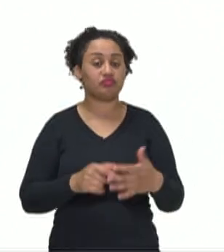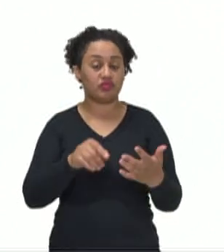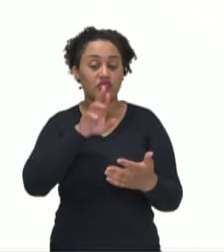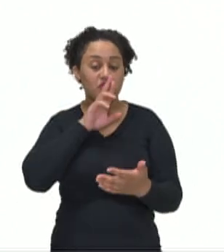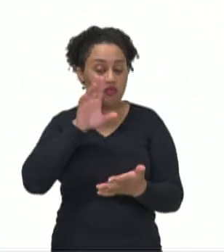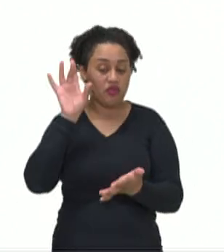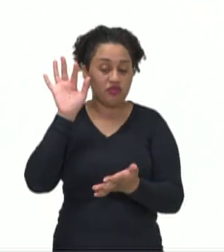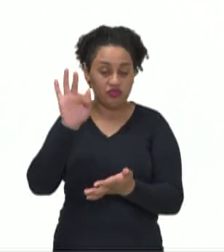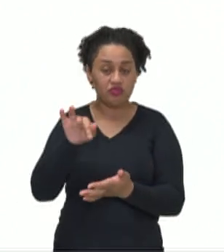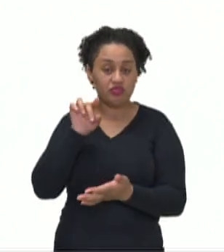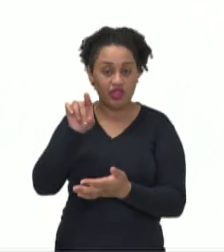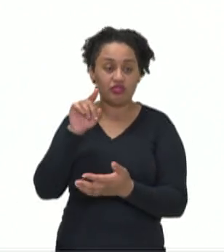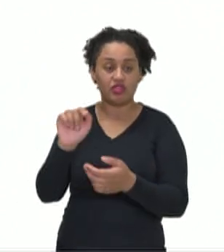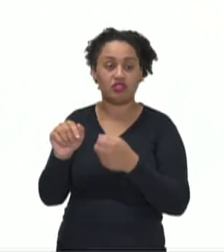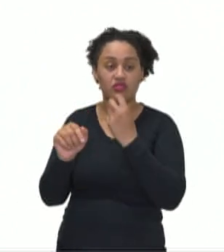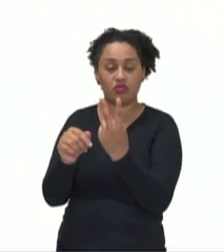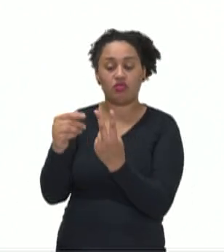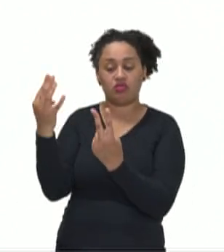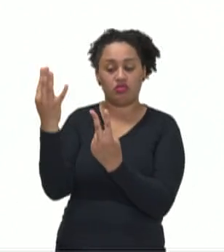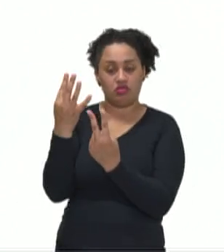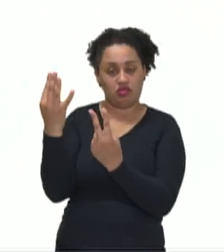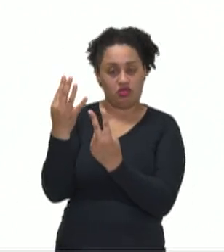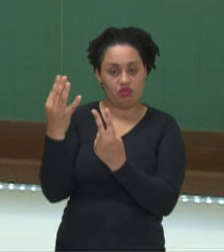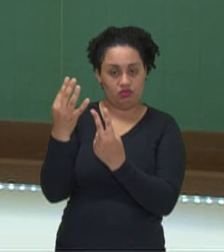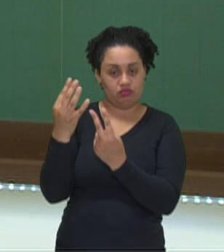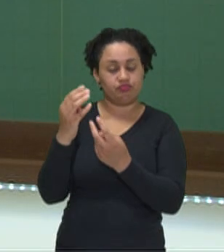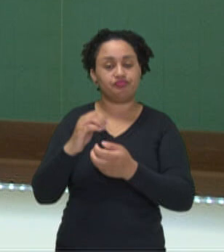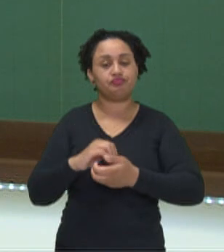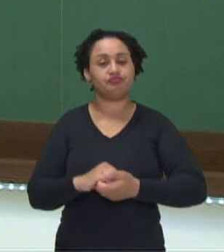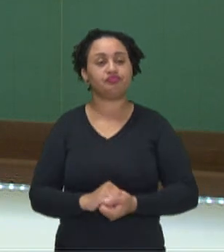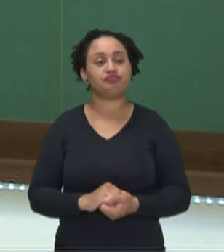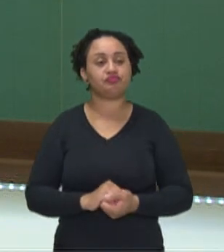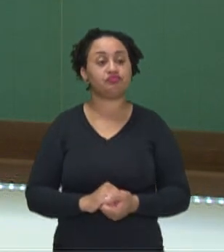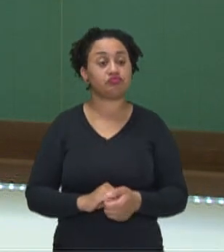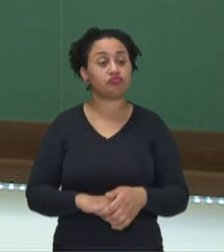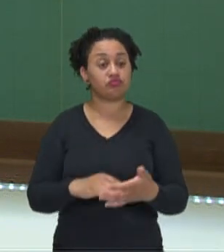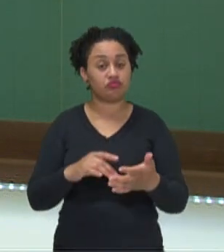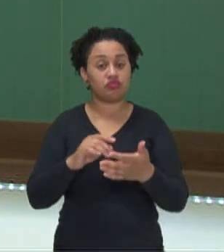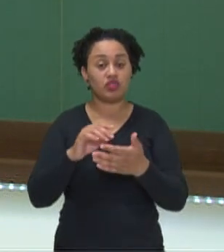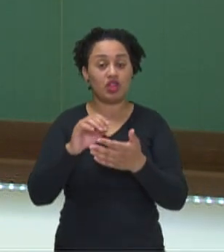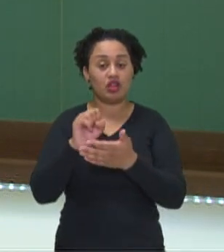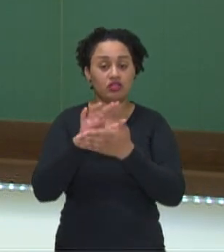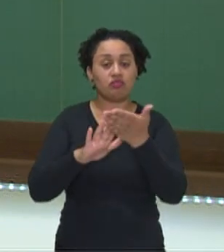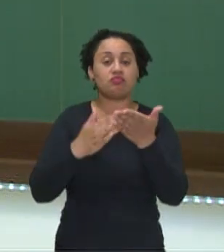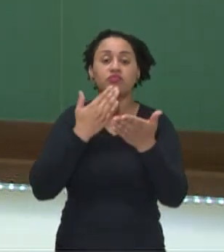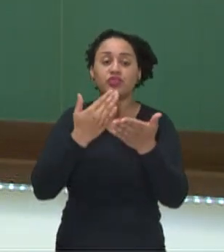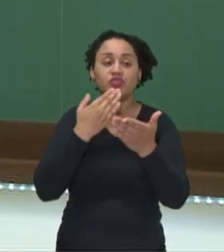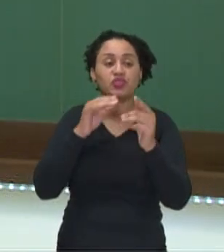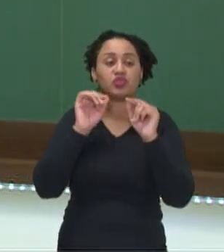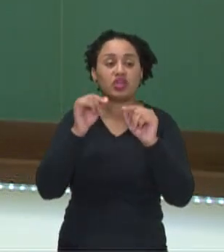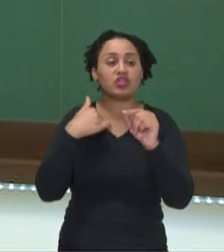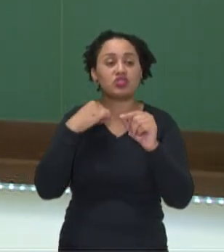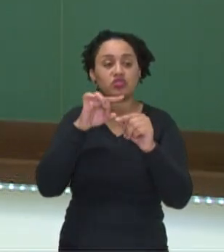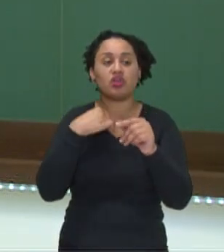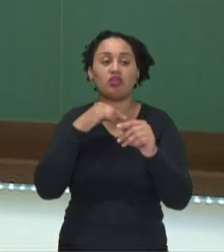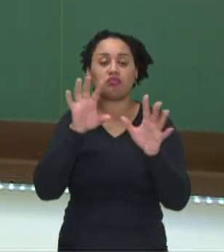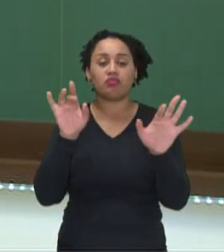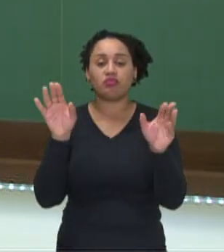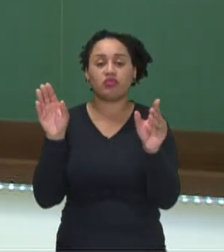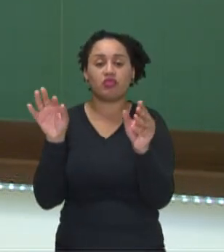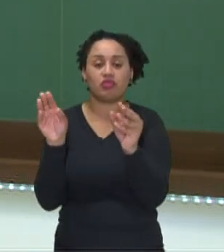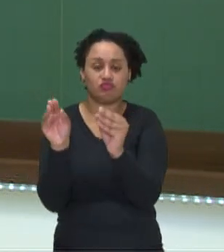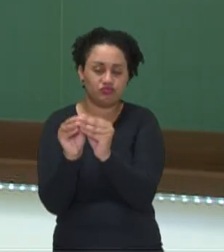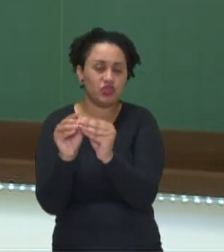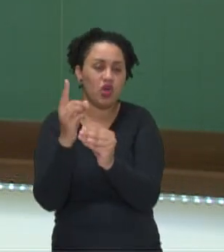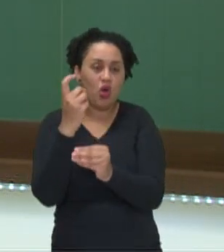resultado final, 2 elevado à quarta potência. Como o exercício pediu apenas para você reduzir a